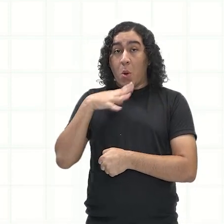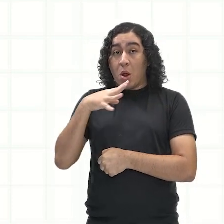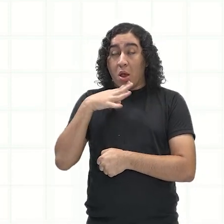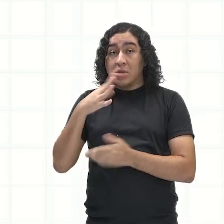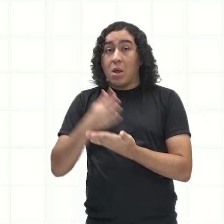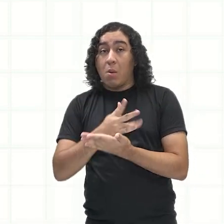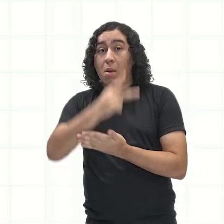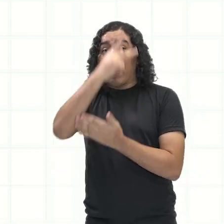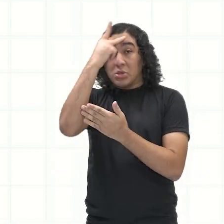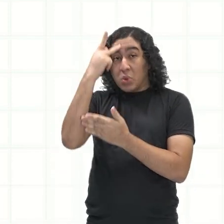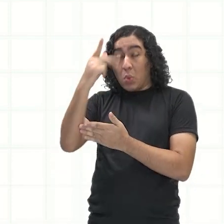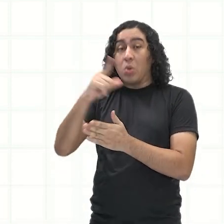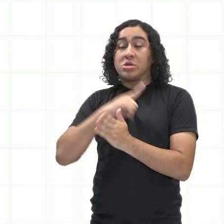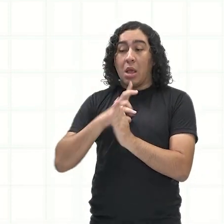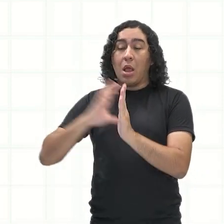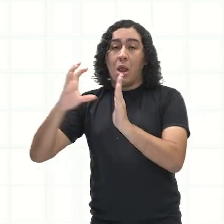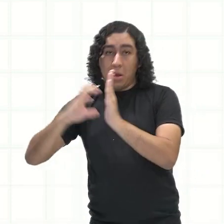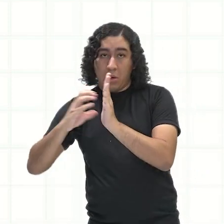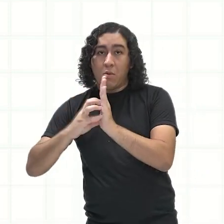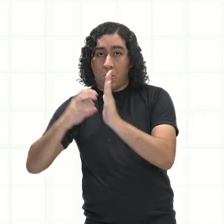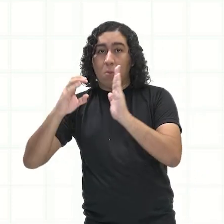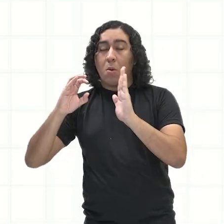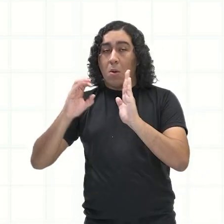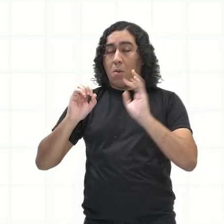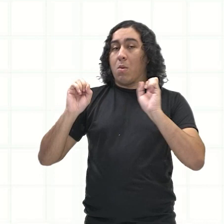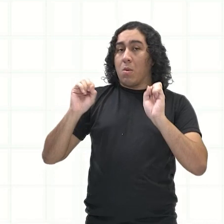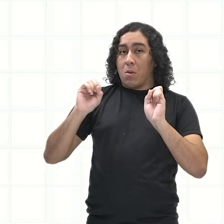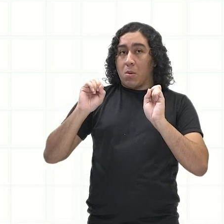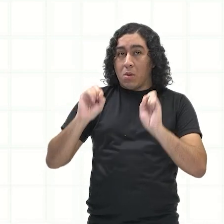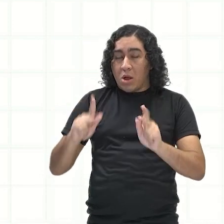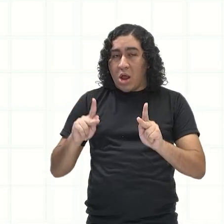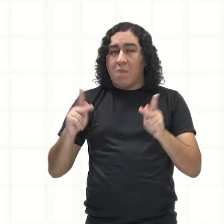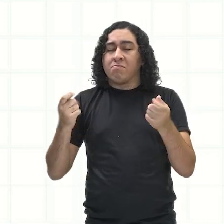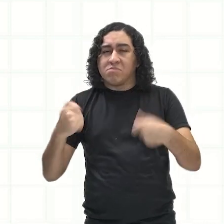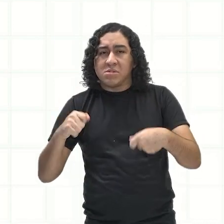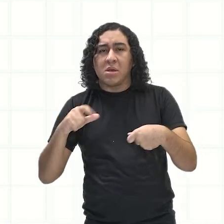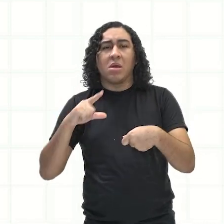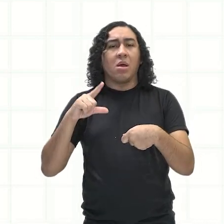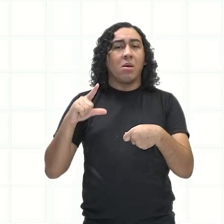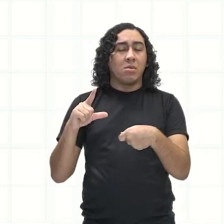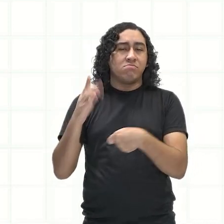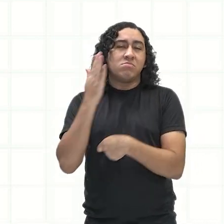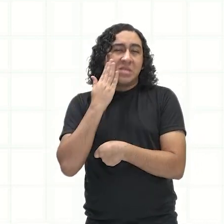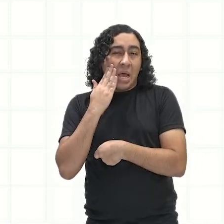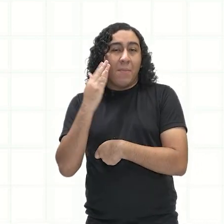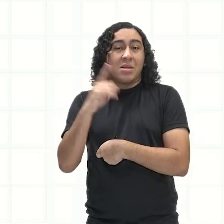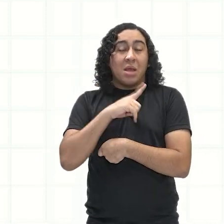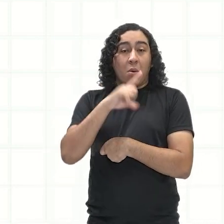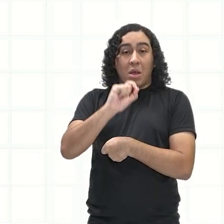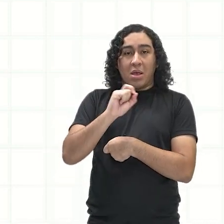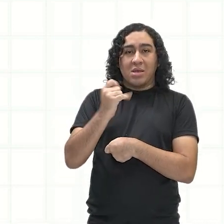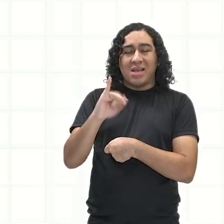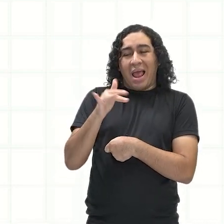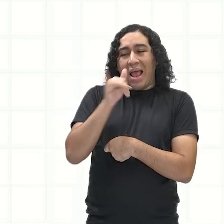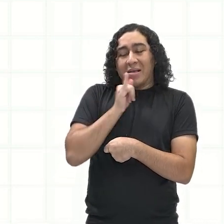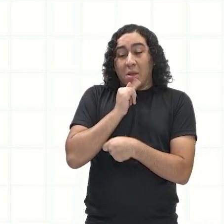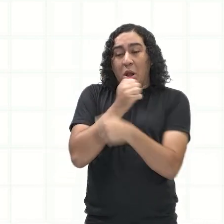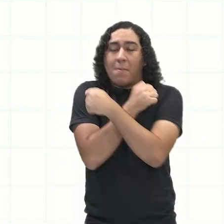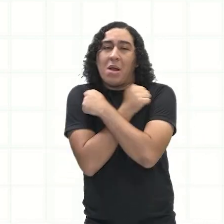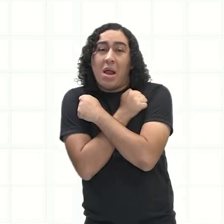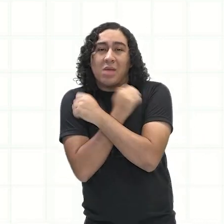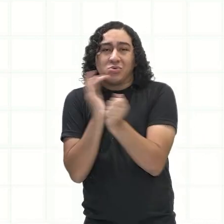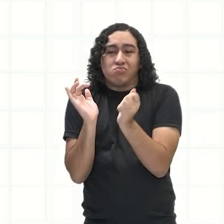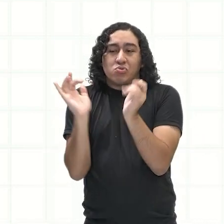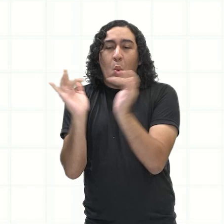vírus, né? A pessoa que você sabe que tem ali a doença, por exemplo, existem formas, né? Você tocar naquela pessoa, abraçar, não